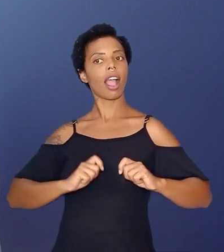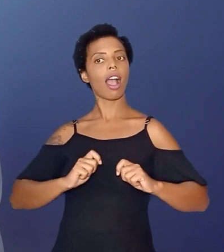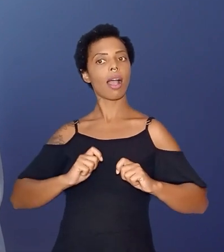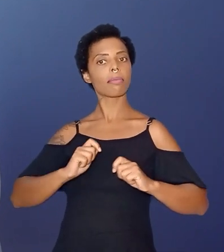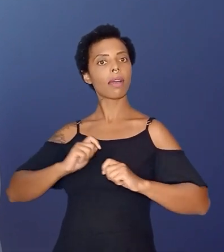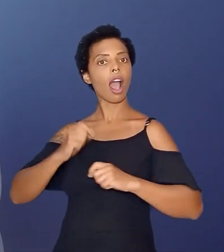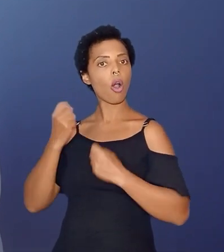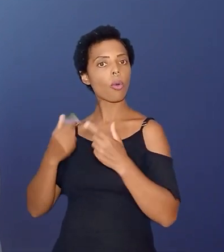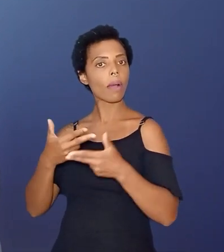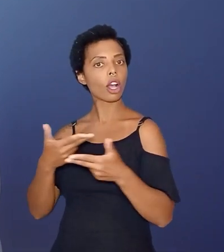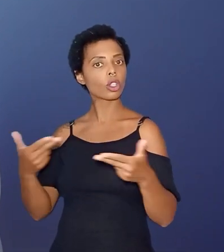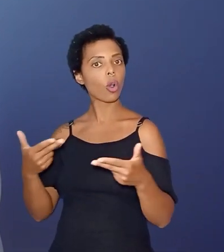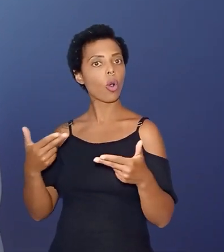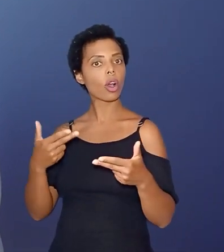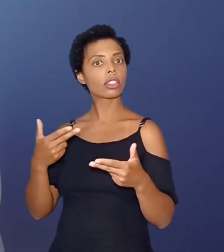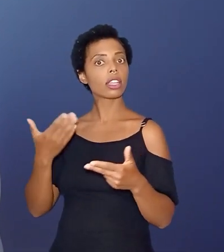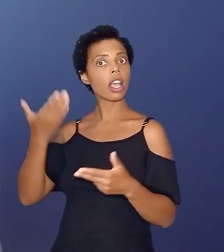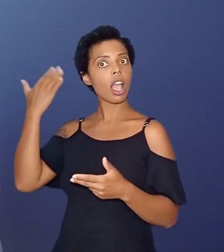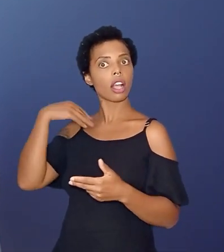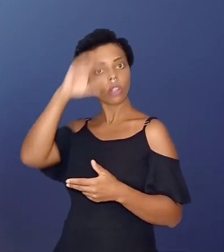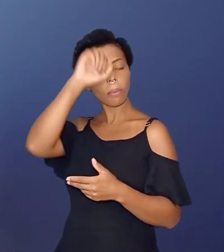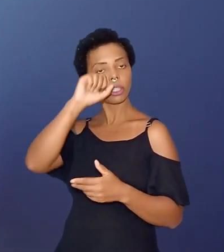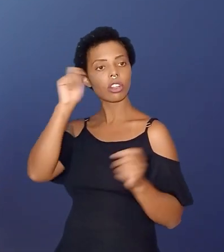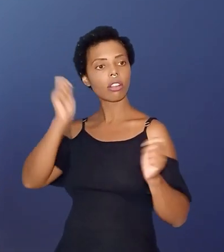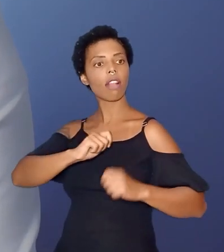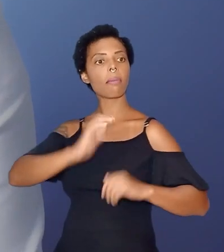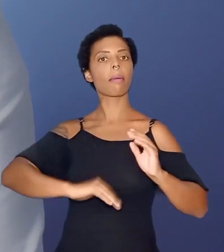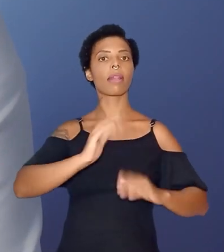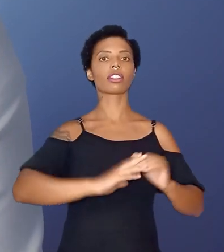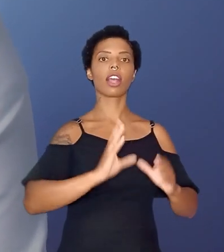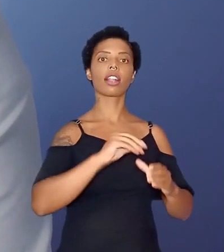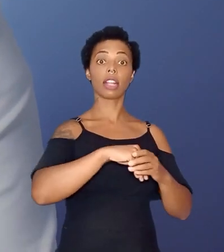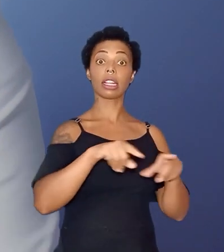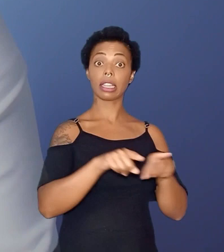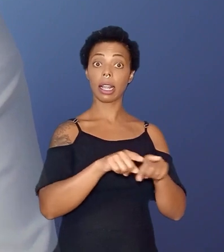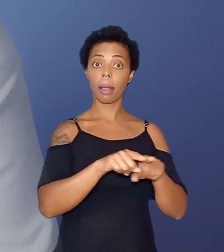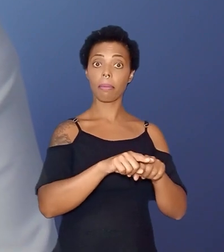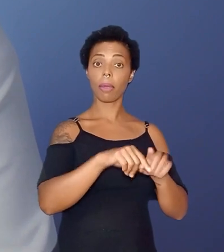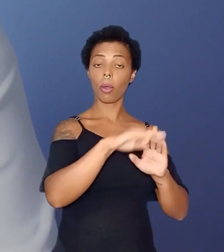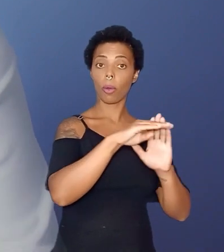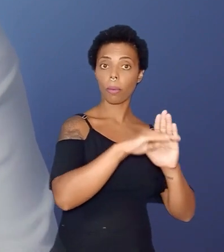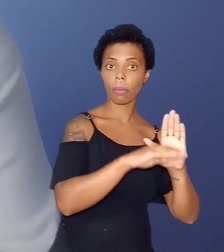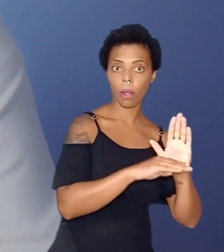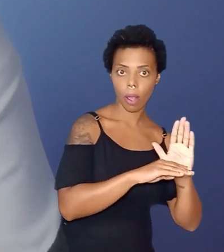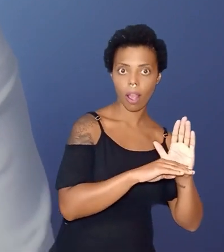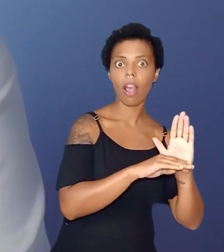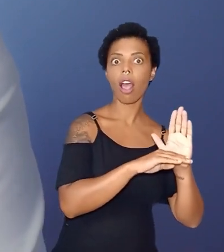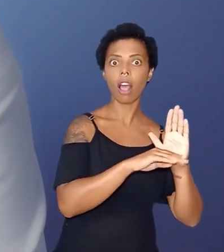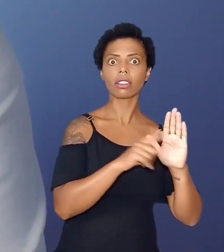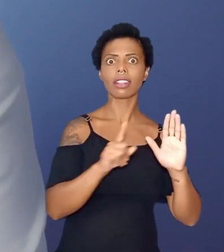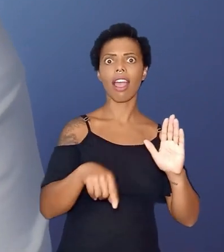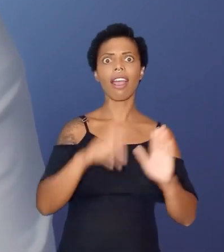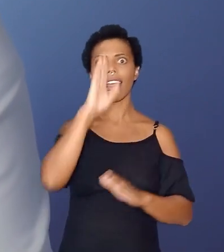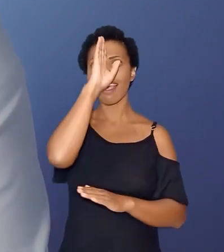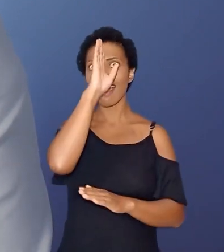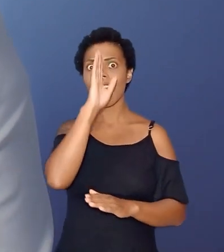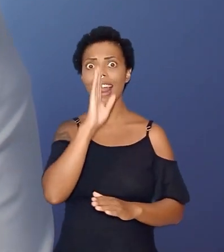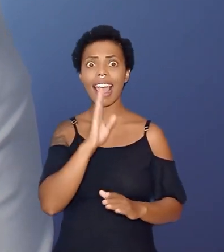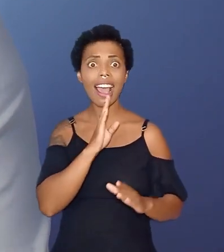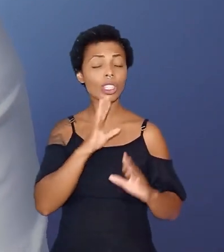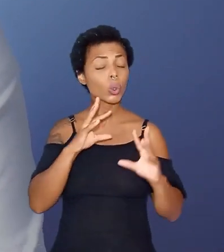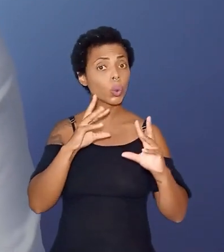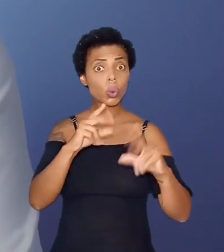eu podia colocar em prática algumas coisas que eu já tinha visto. Além do fato de que o programa em si da ONCE era